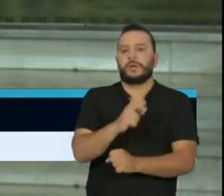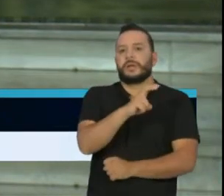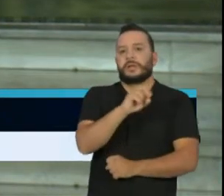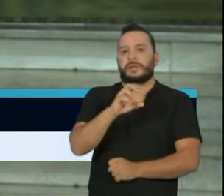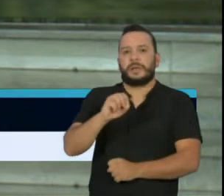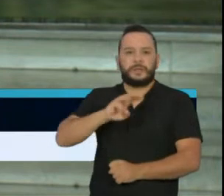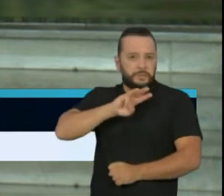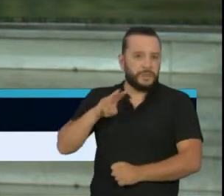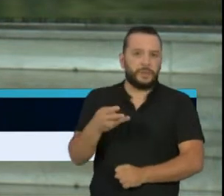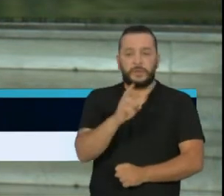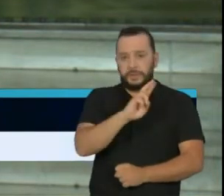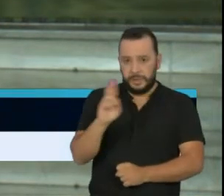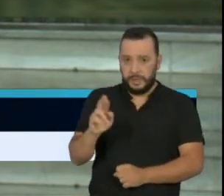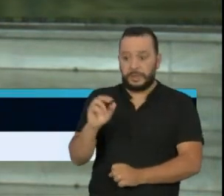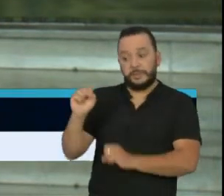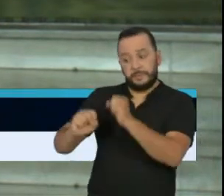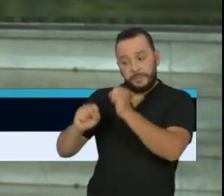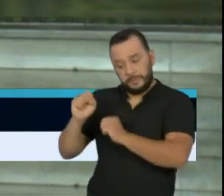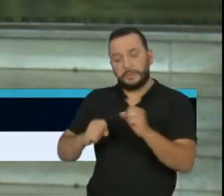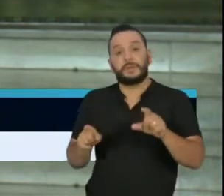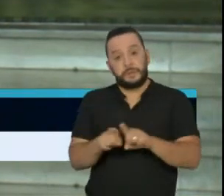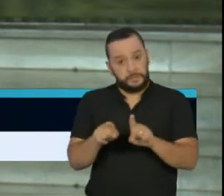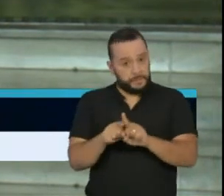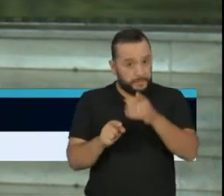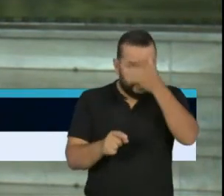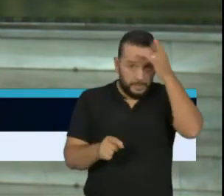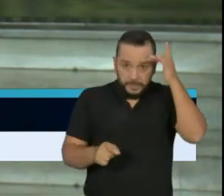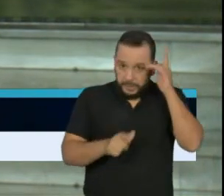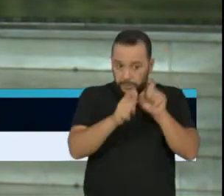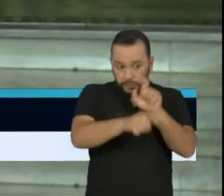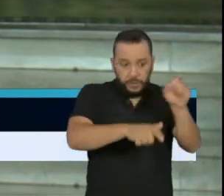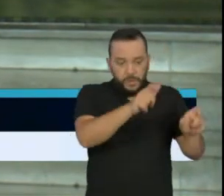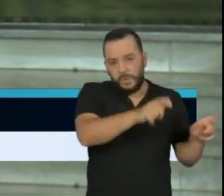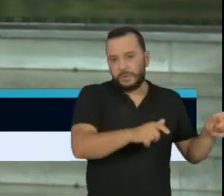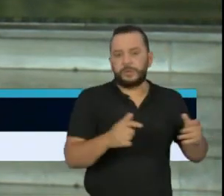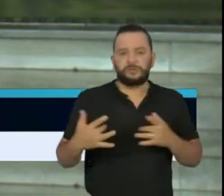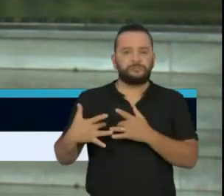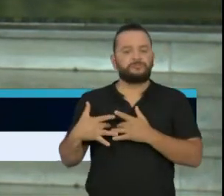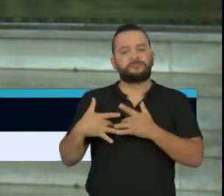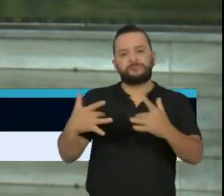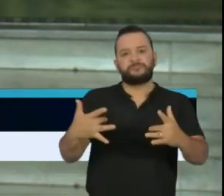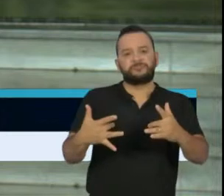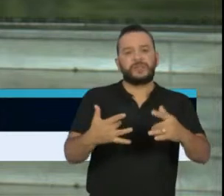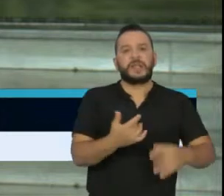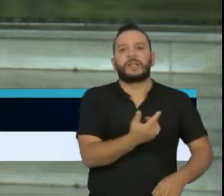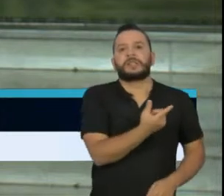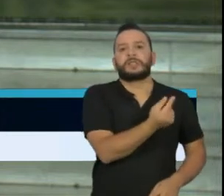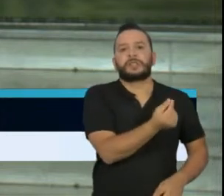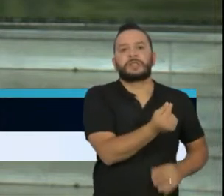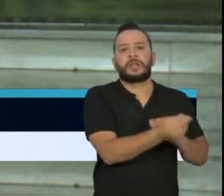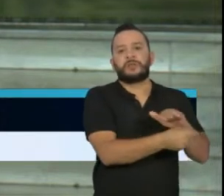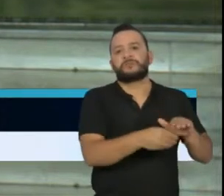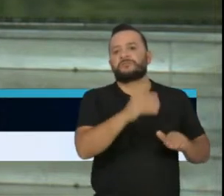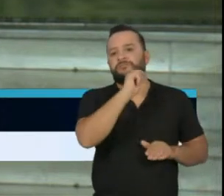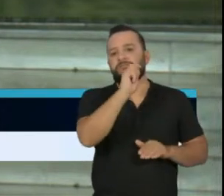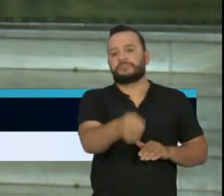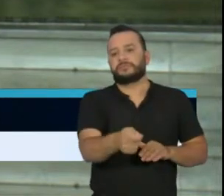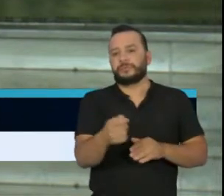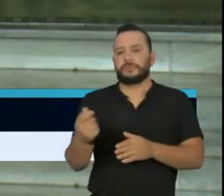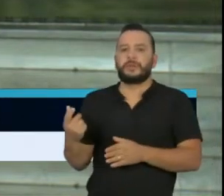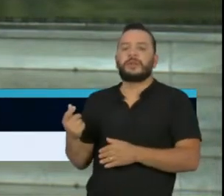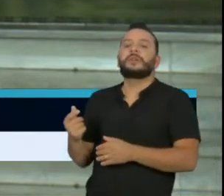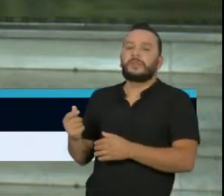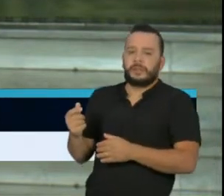e pessoas do estado de São Paulo estão sendo solidárias com a crise e principalmente com